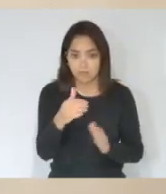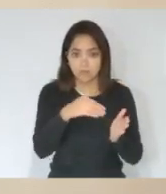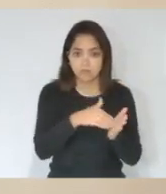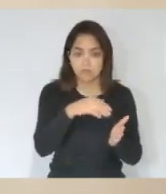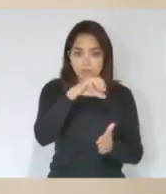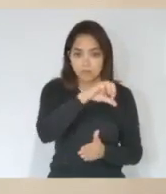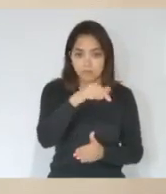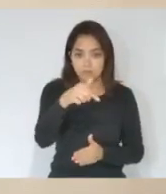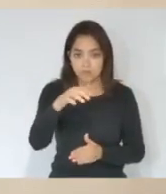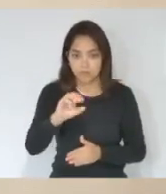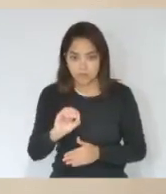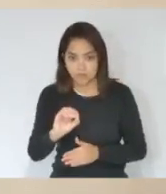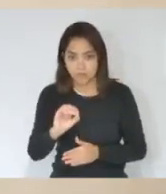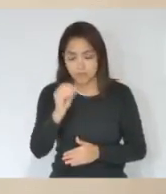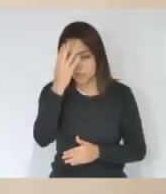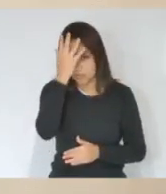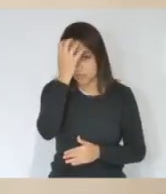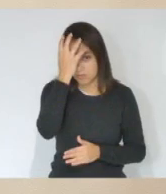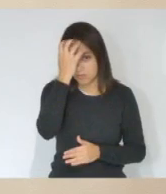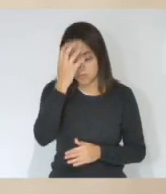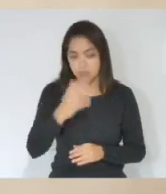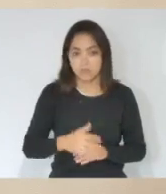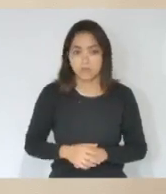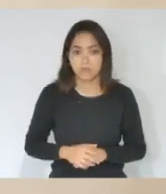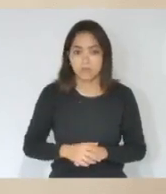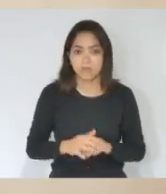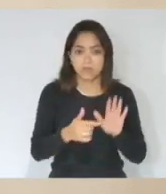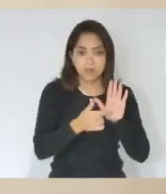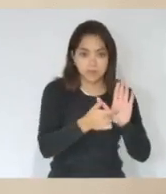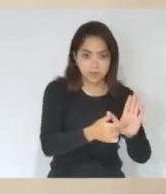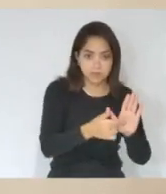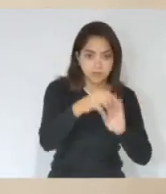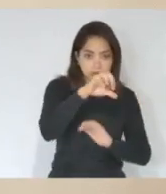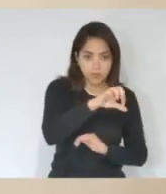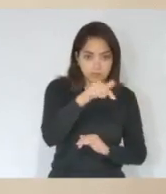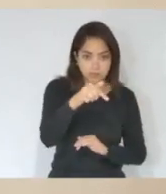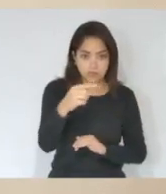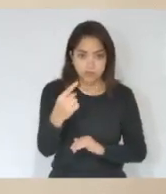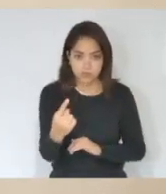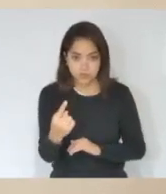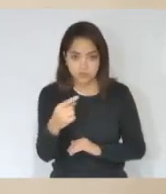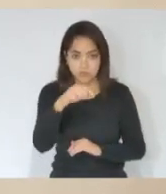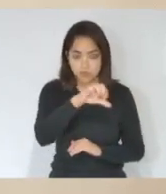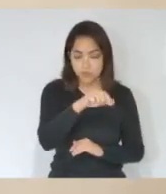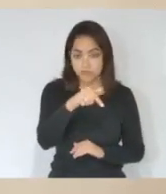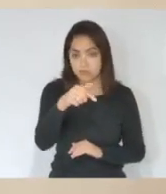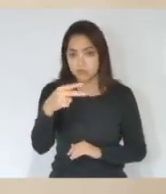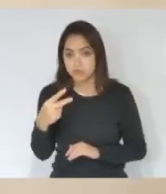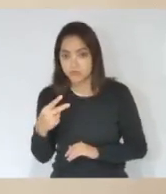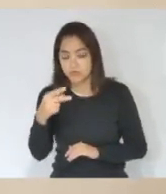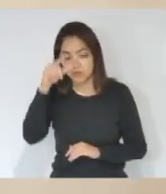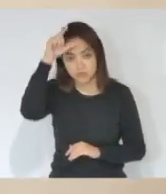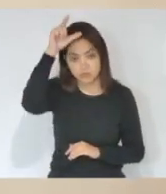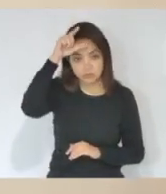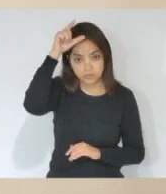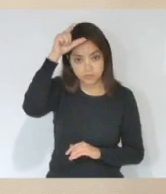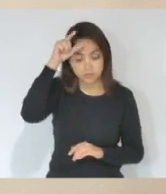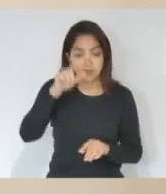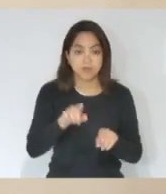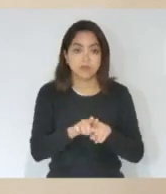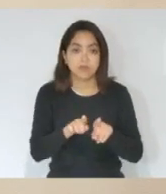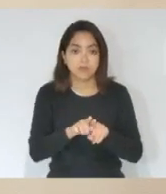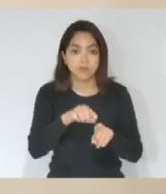966 a 970, deputado Ismael dos Santos. E indicações 971 e 972, deputado Sargento Lima. E ainda a